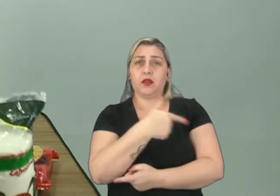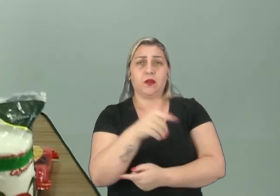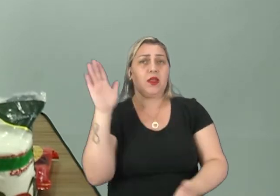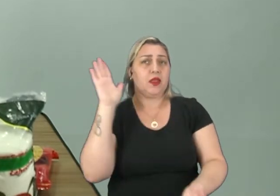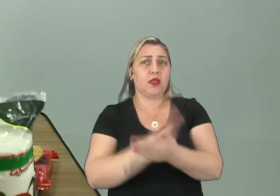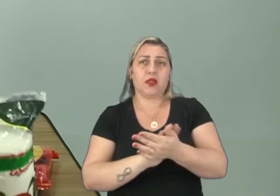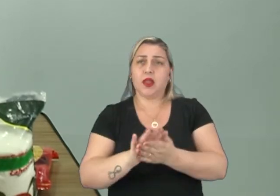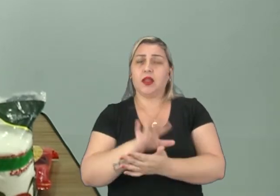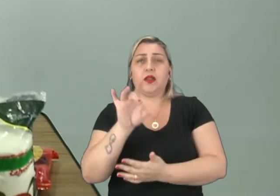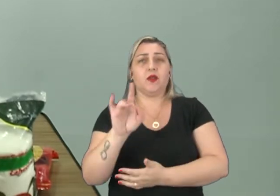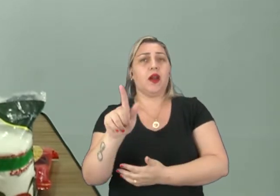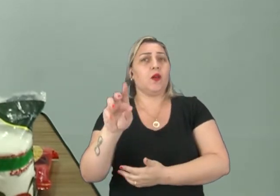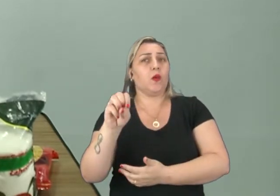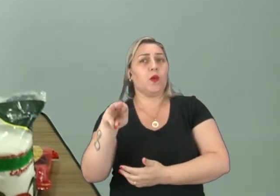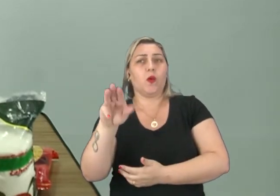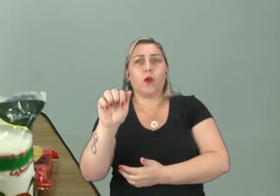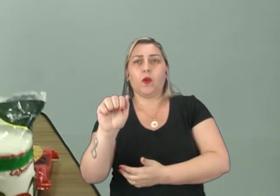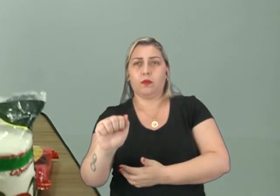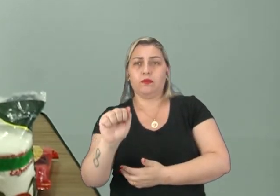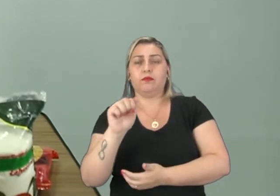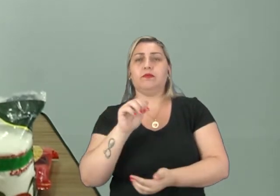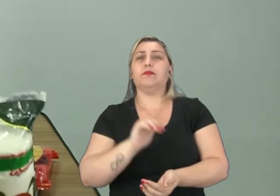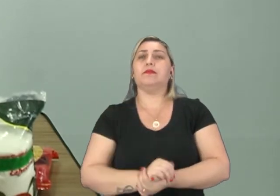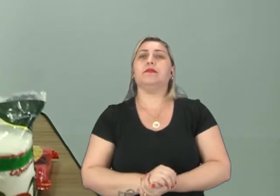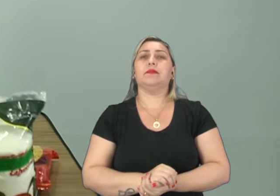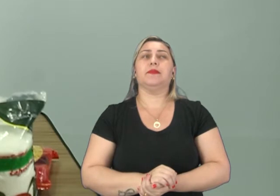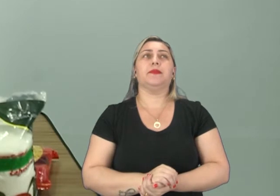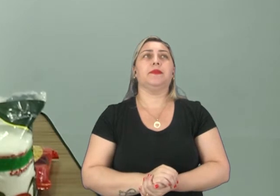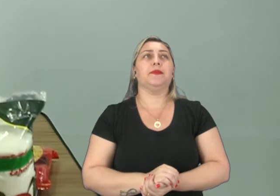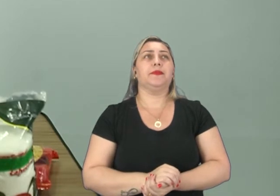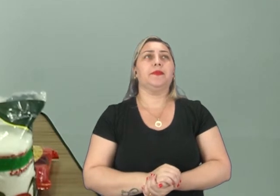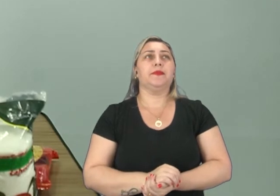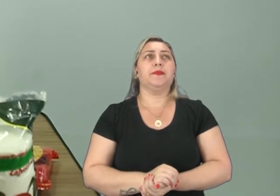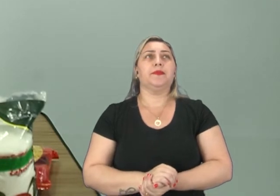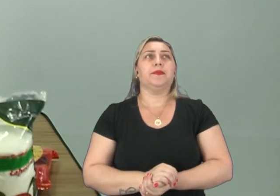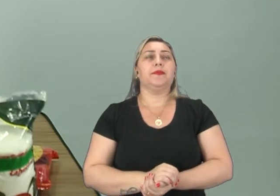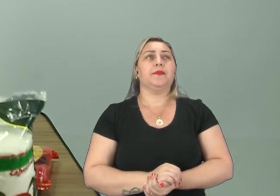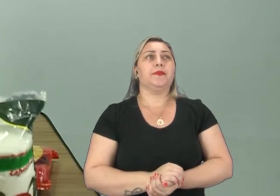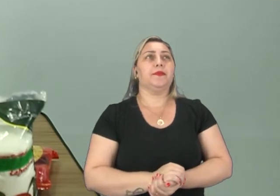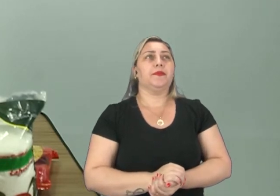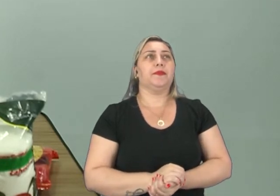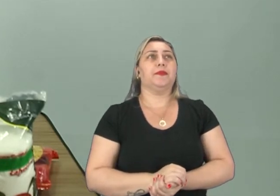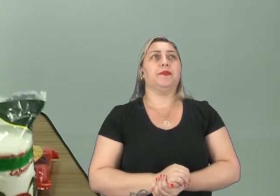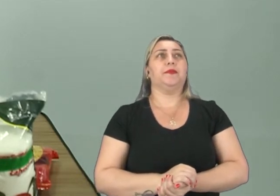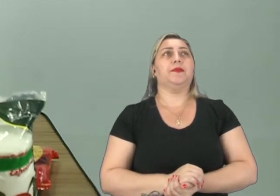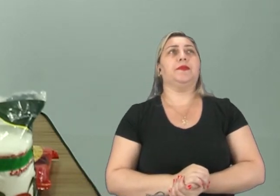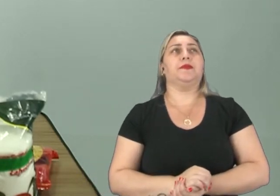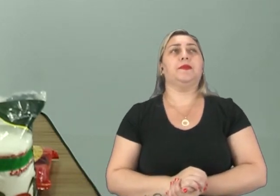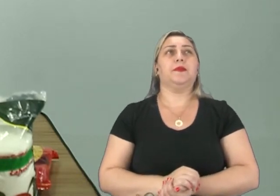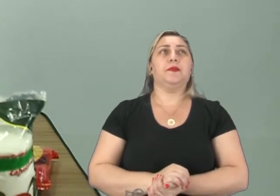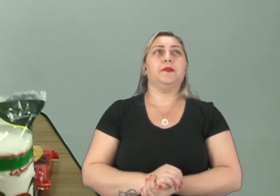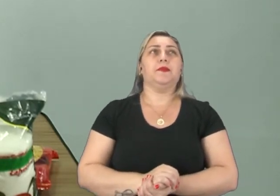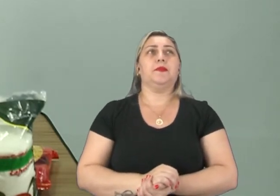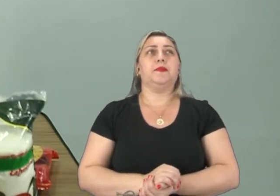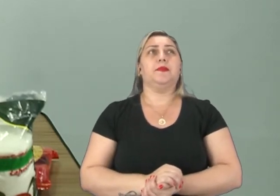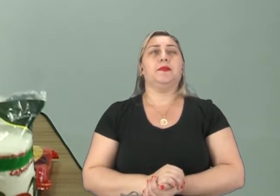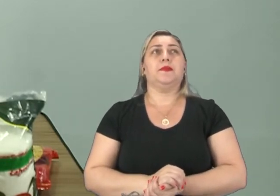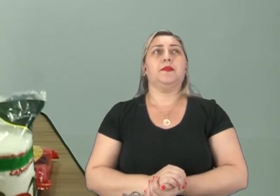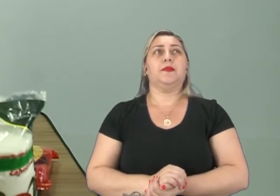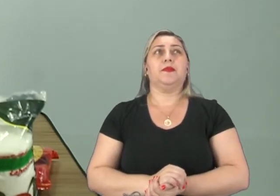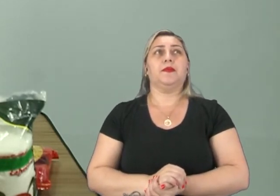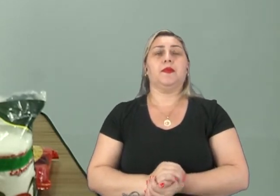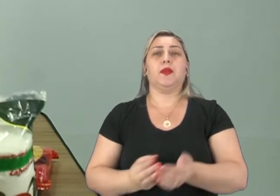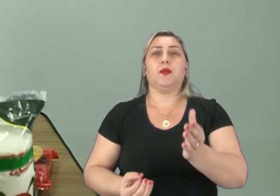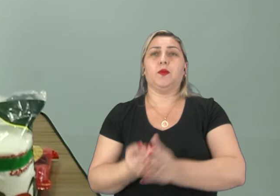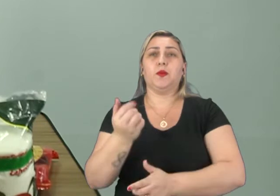nada aqui além da goma. No caso, além do... Como que eu posso dizer? Da matéria-prima, que